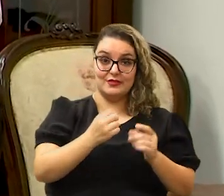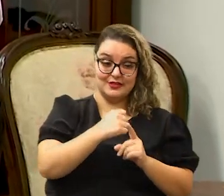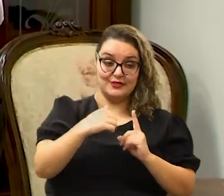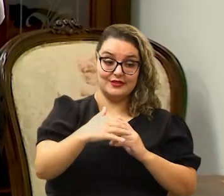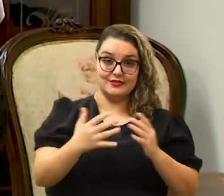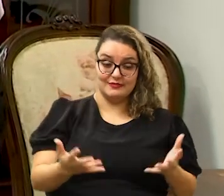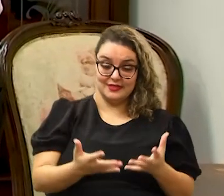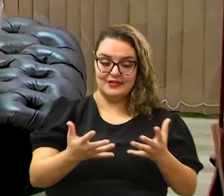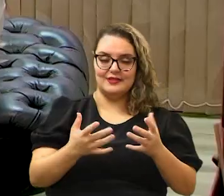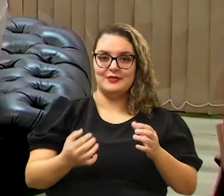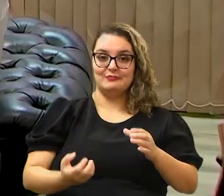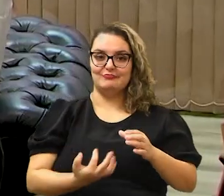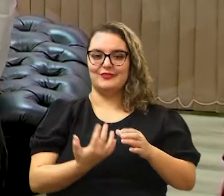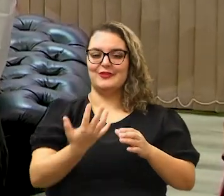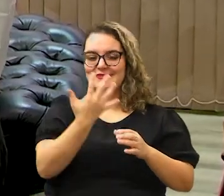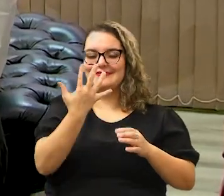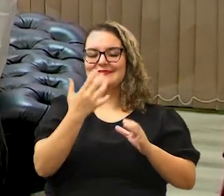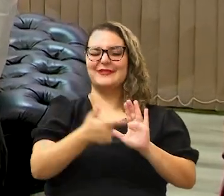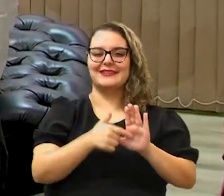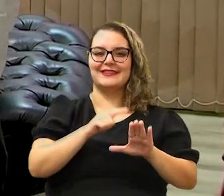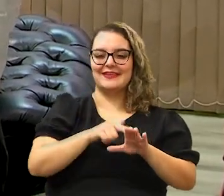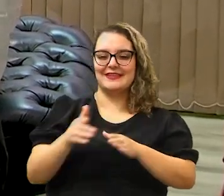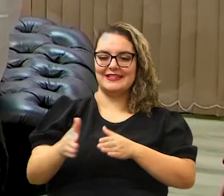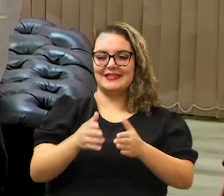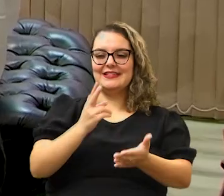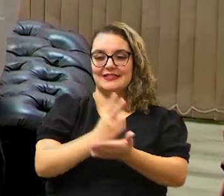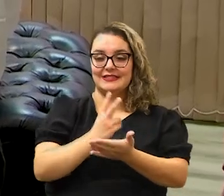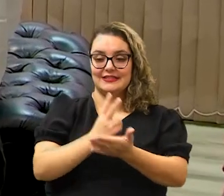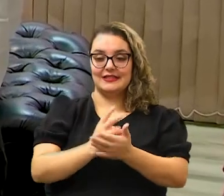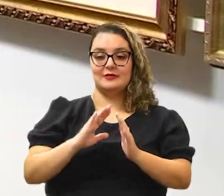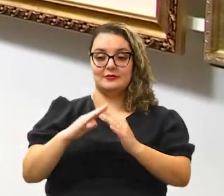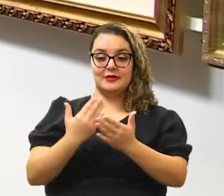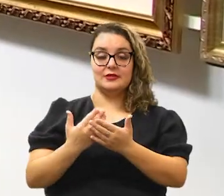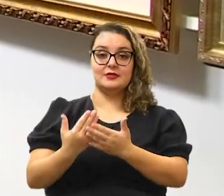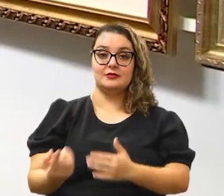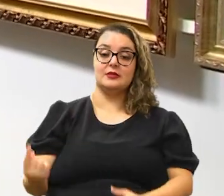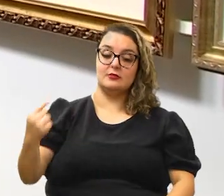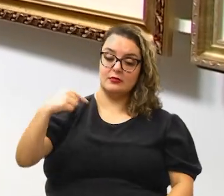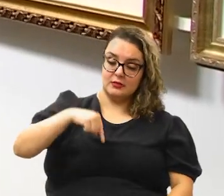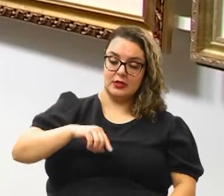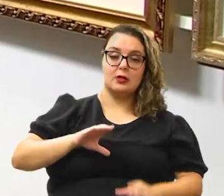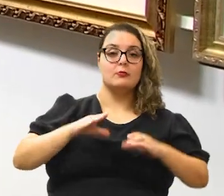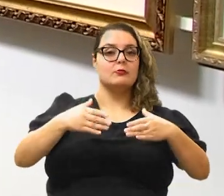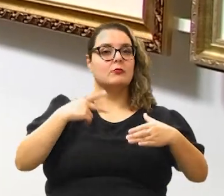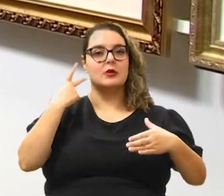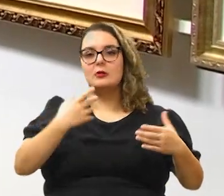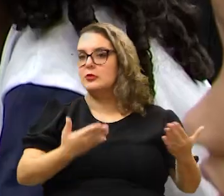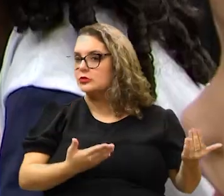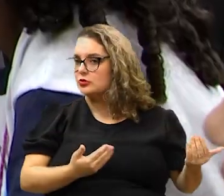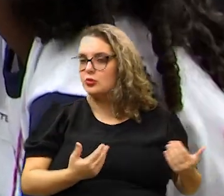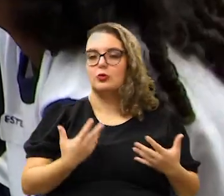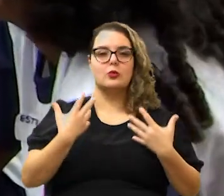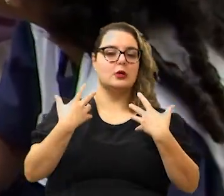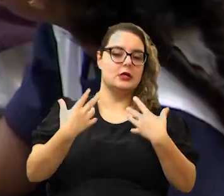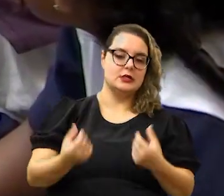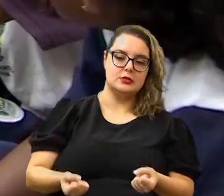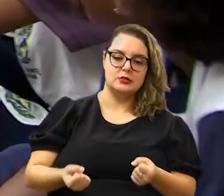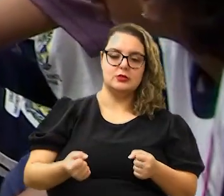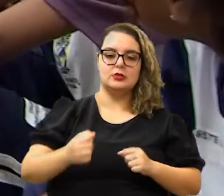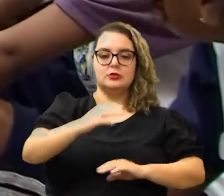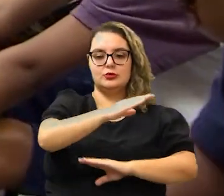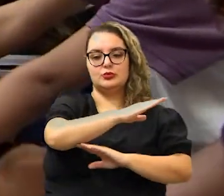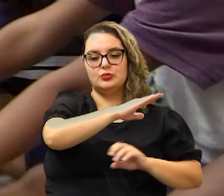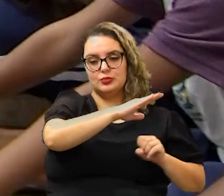que a gente traz uma escola para cá no Parlamento Jovem ou recebe aqui no Câmara Educa, toda vez que a gente chama